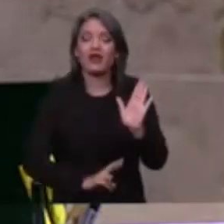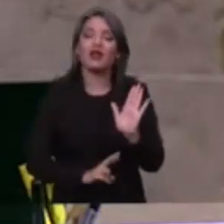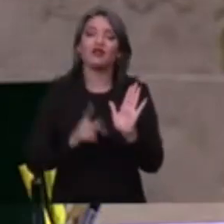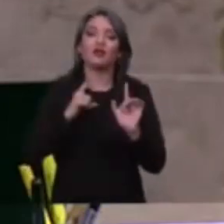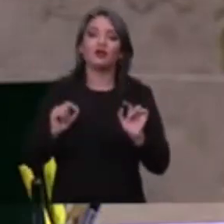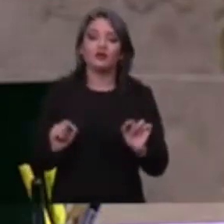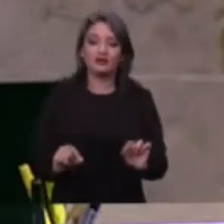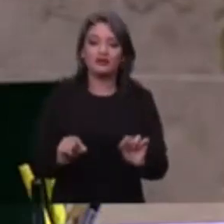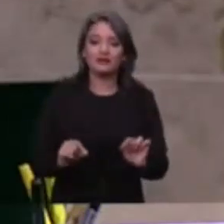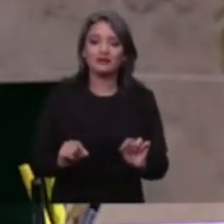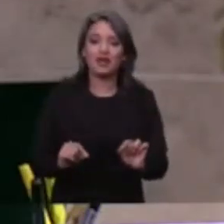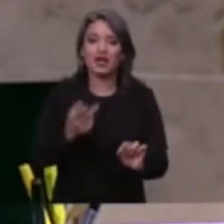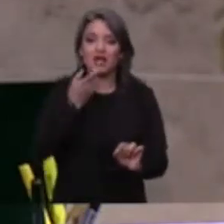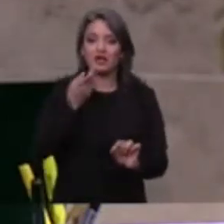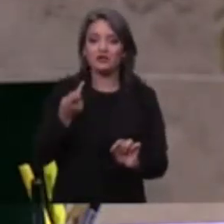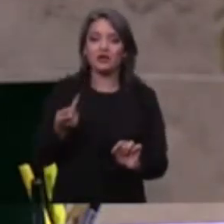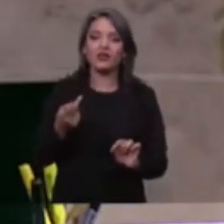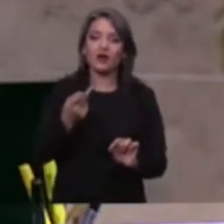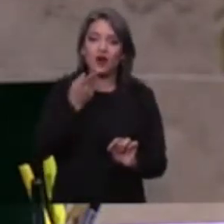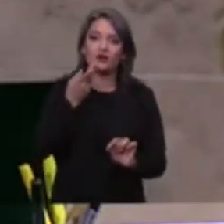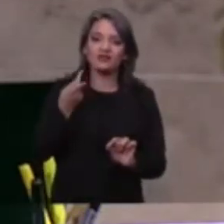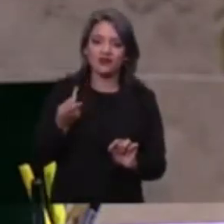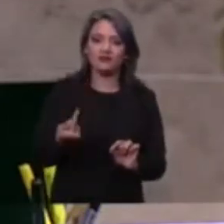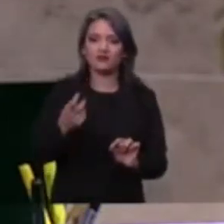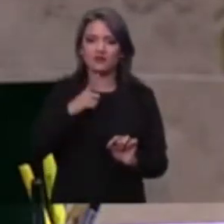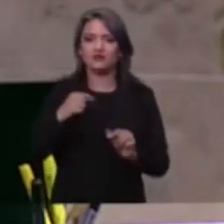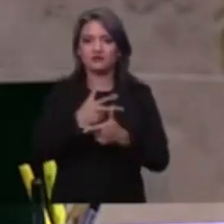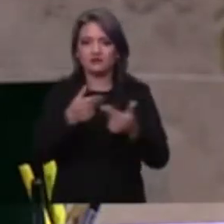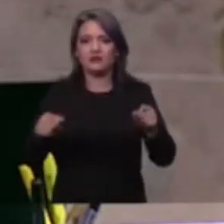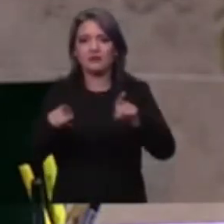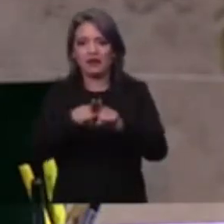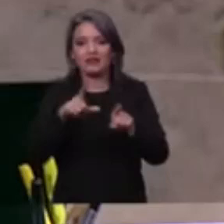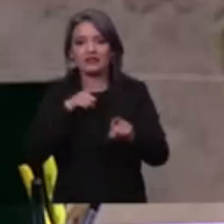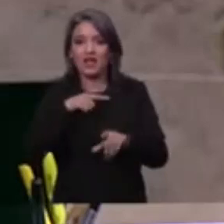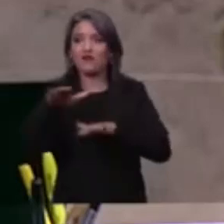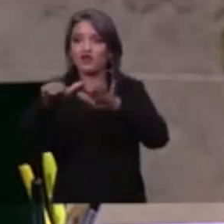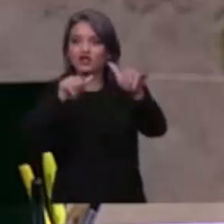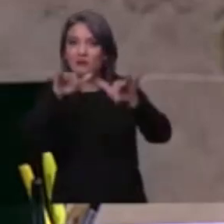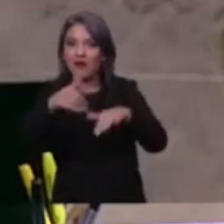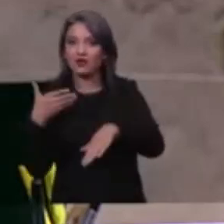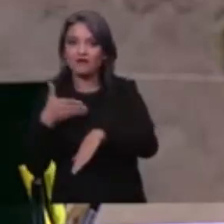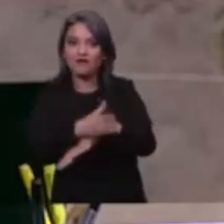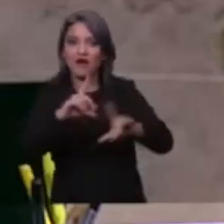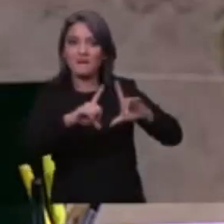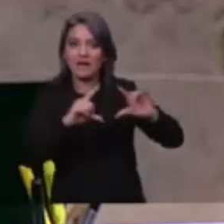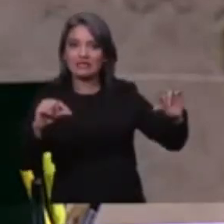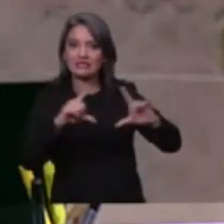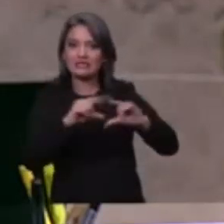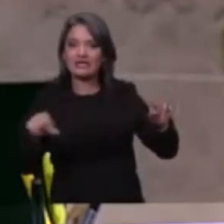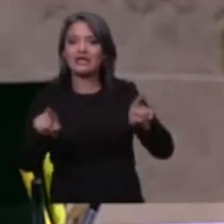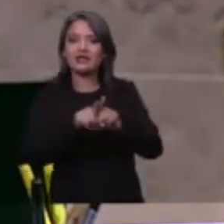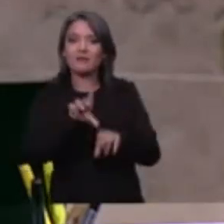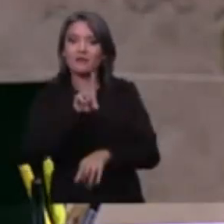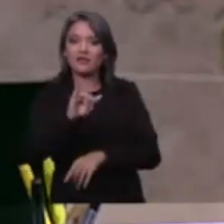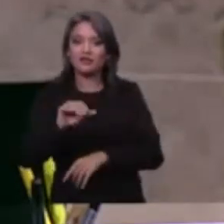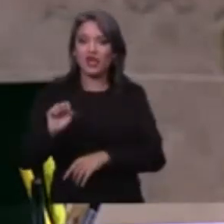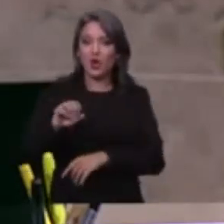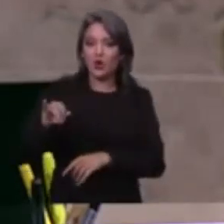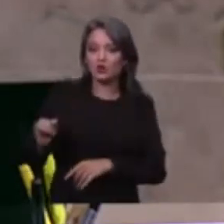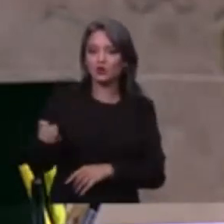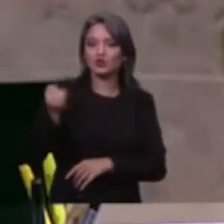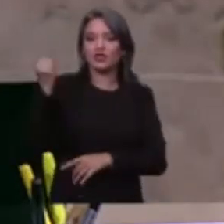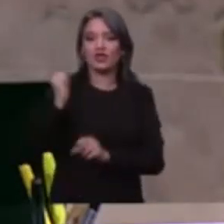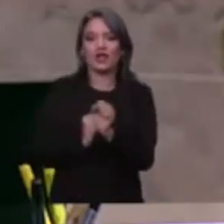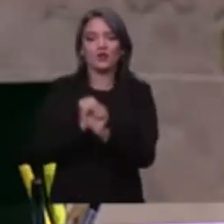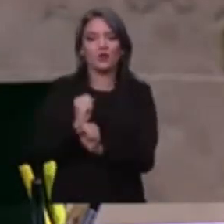que CACs estavam sendo convocados para sitiar Brasília, especificamente no dia 8 de janeiro